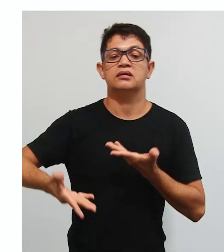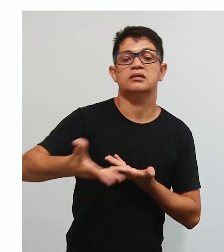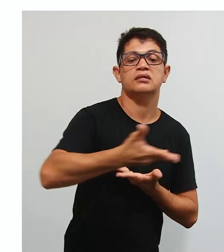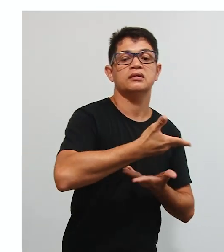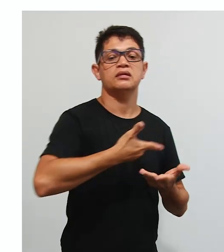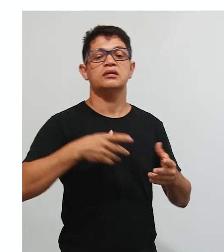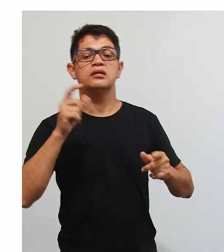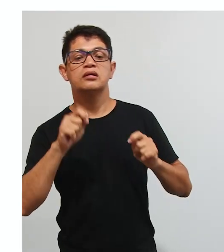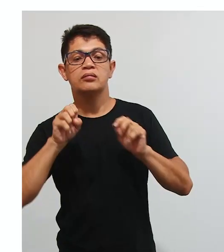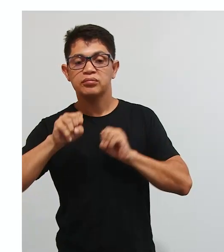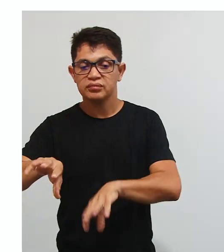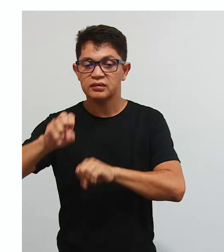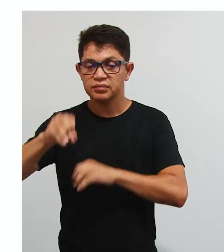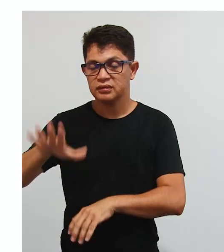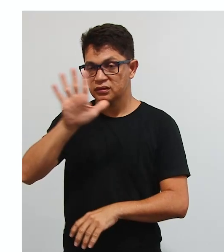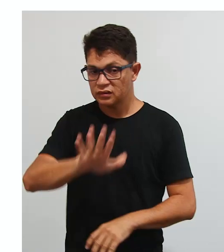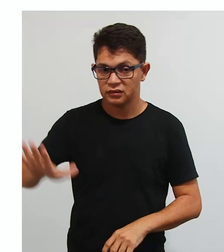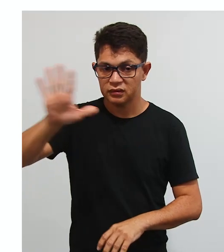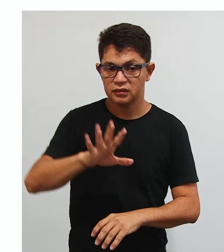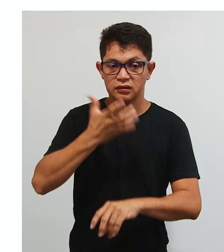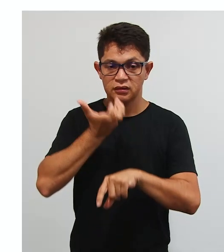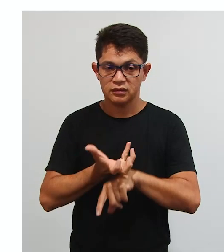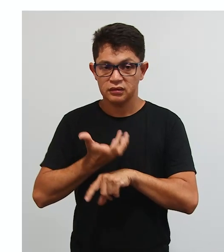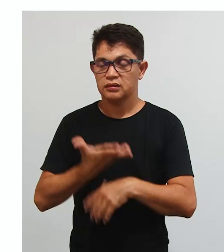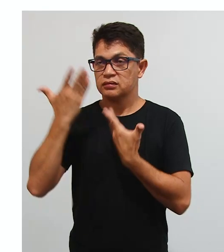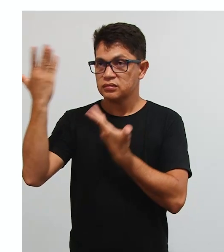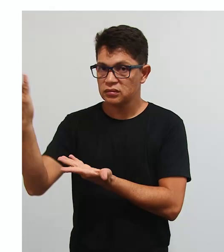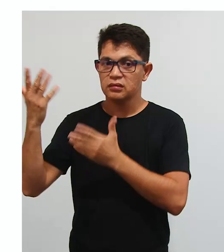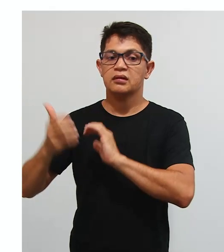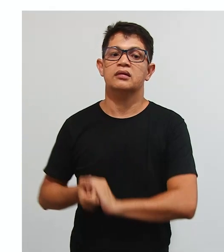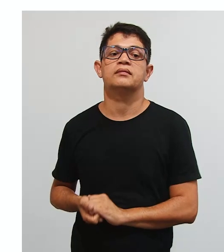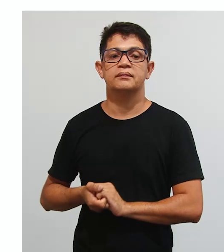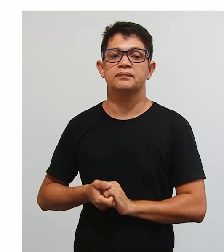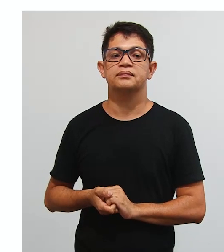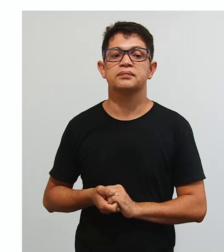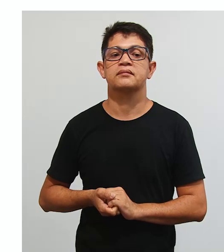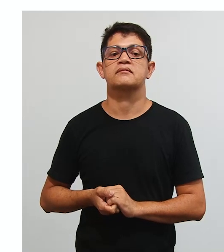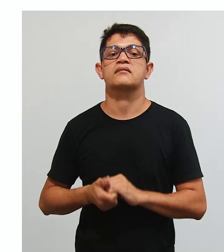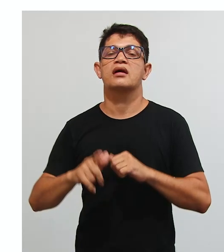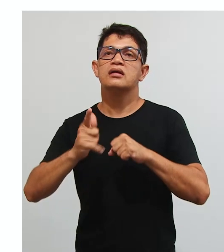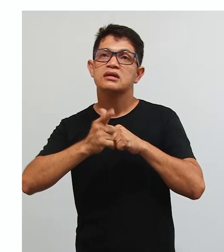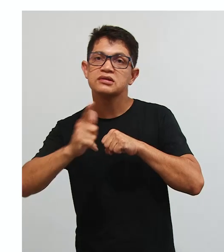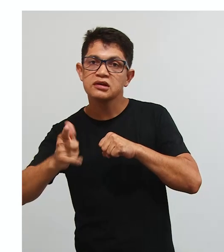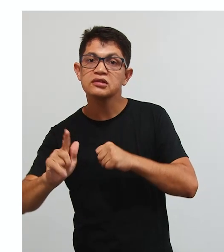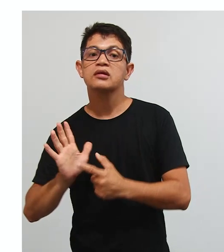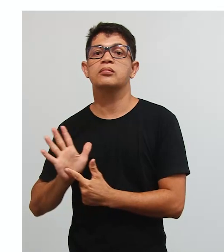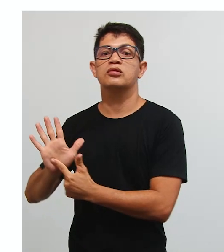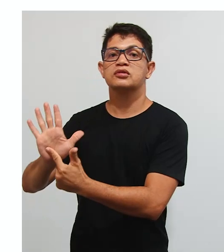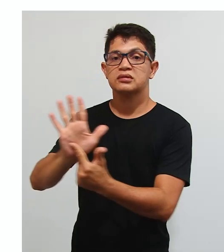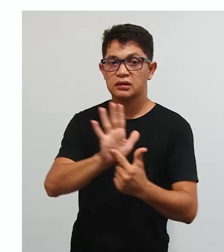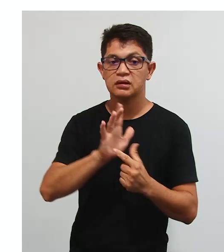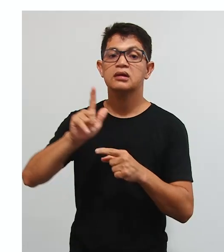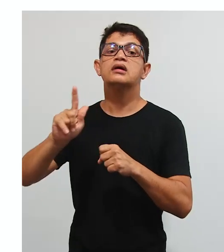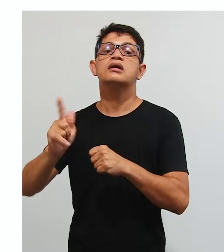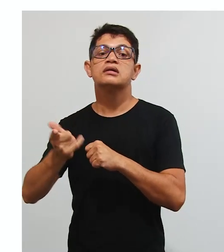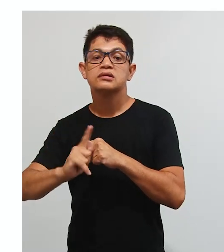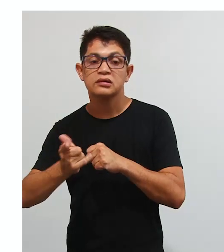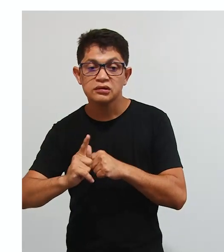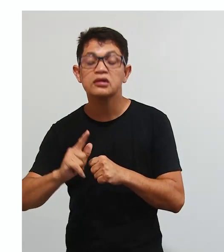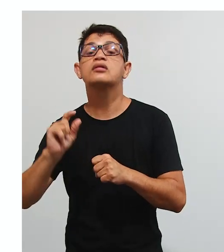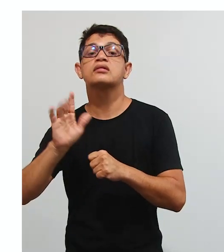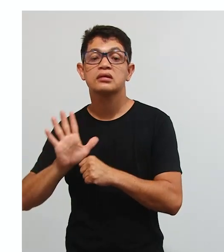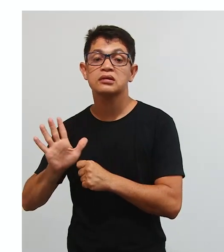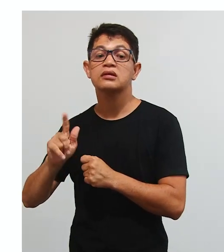conhecidas DCNs. Nós vamos falar um pouco dela durante a disciplina. Bom, a gestão democrática. O que seria a gestão